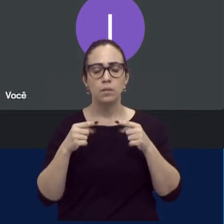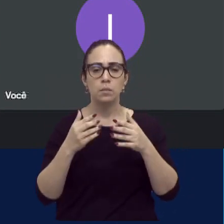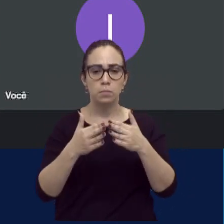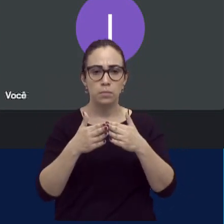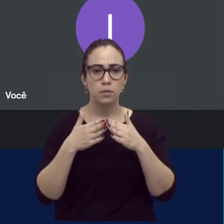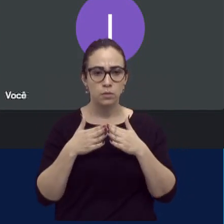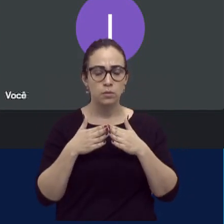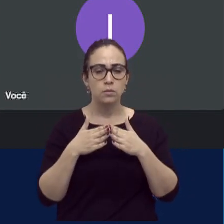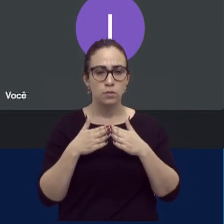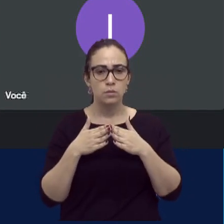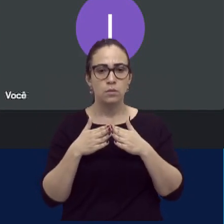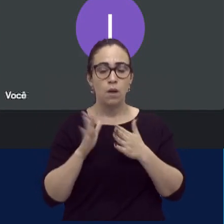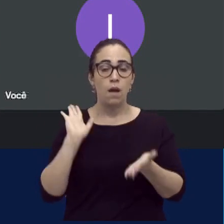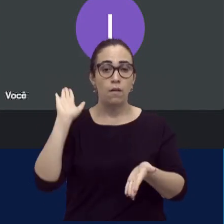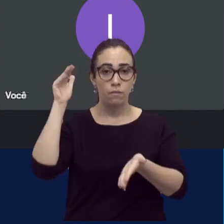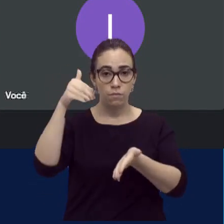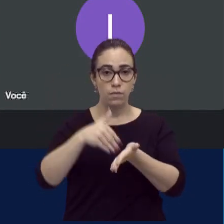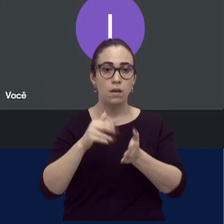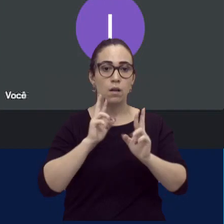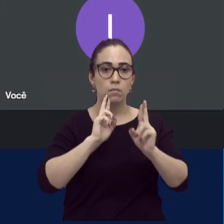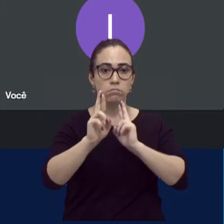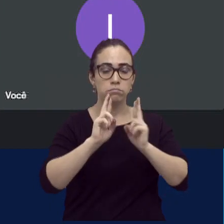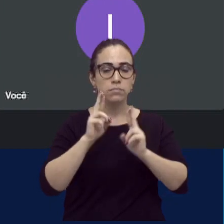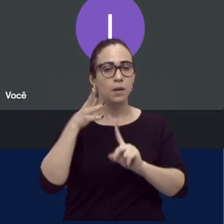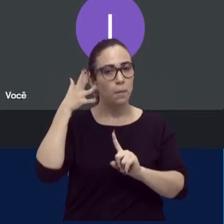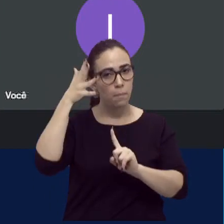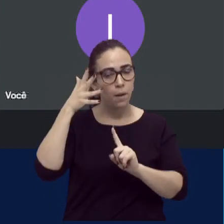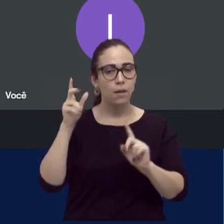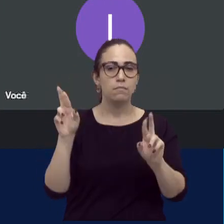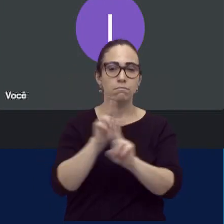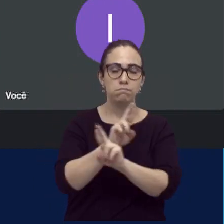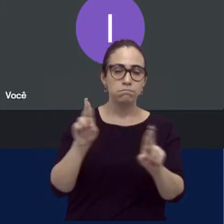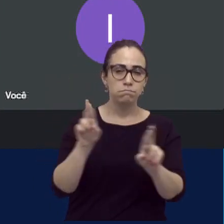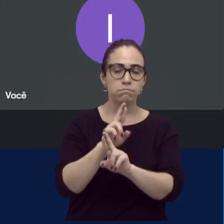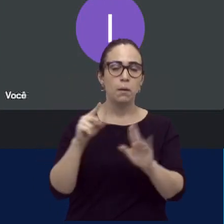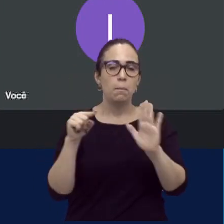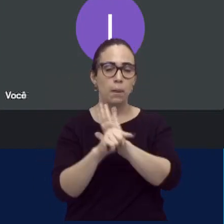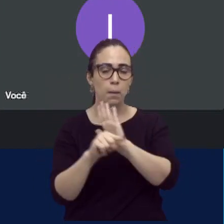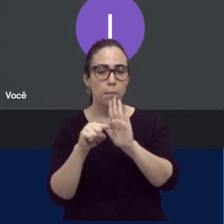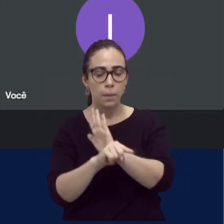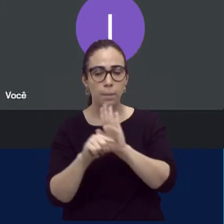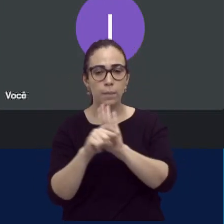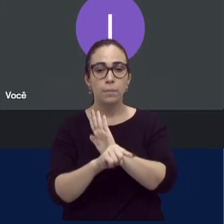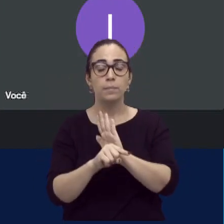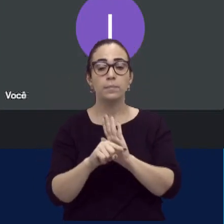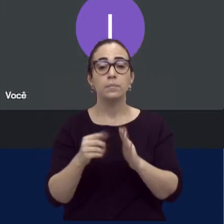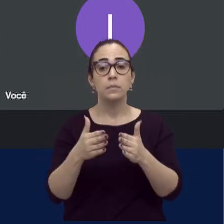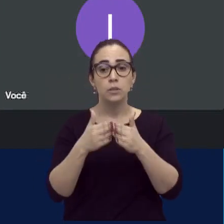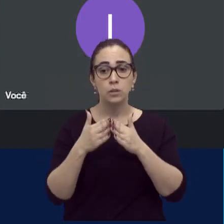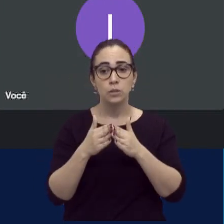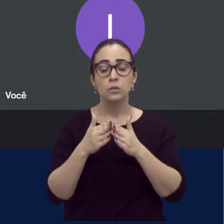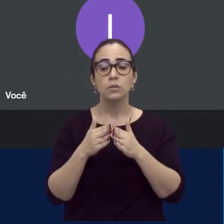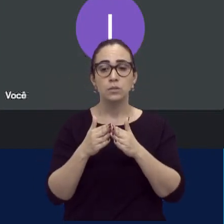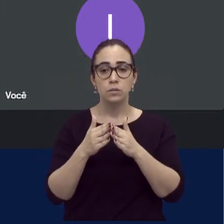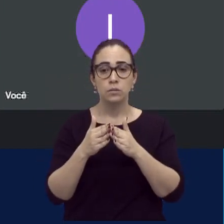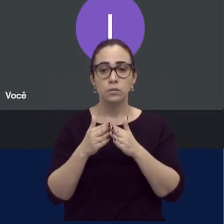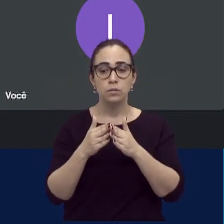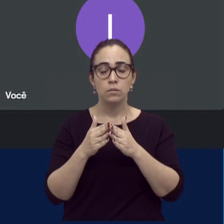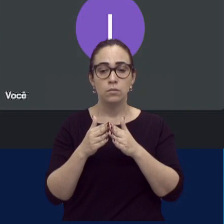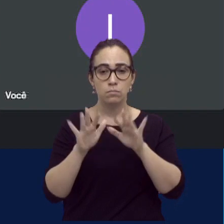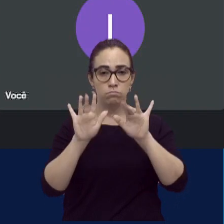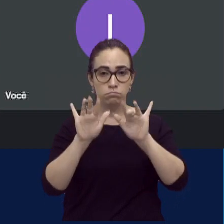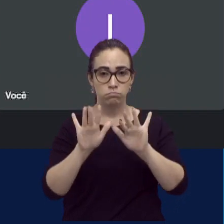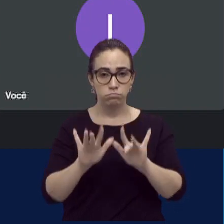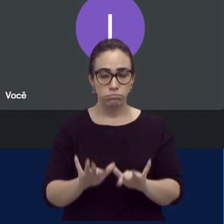pretende deixar um espaço ao final para a nossa palestrante comentar, para ela fazer suas ponderações, nós pedimos que seja feito por